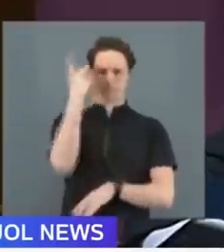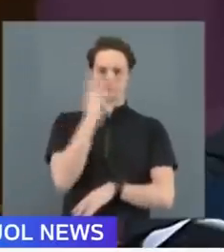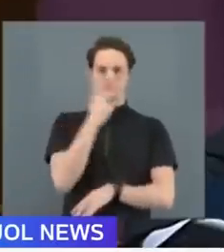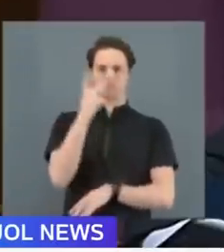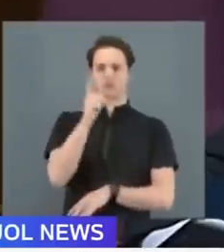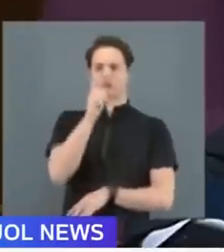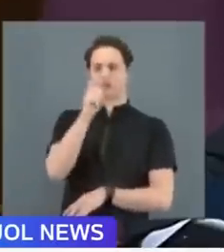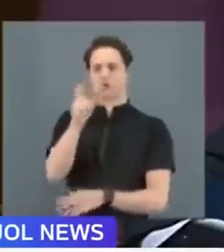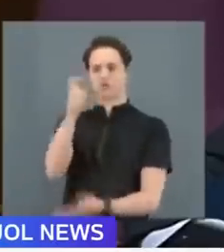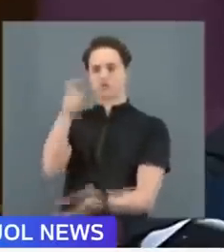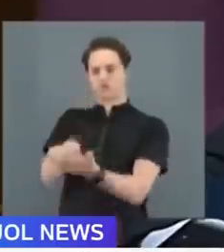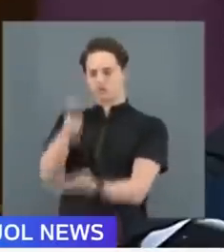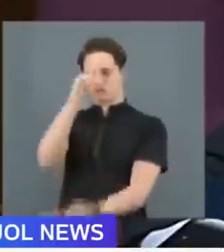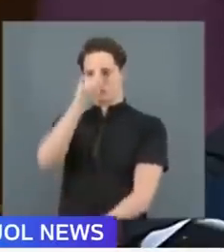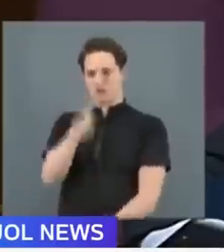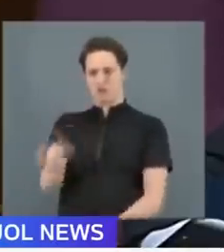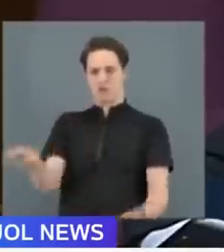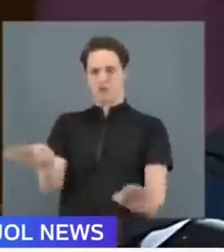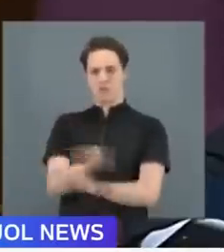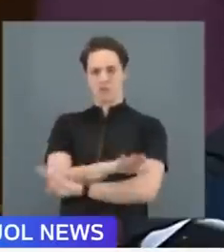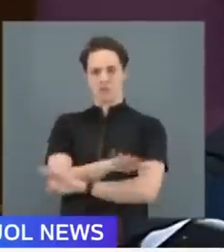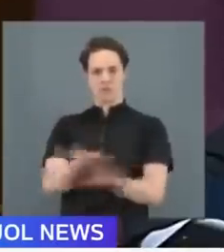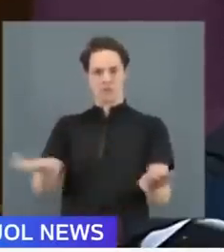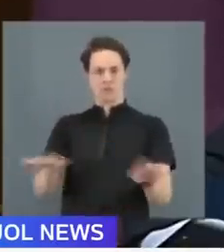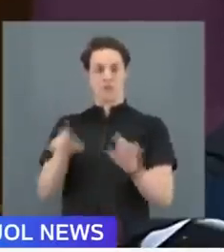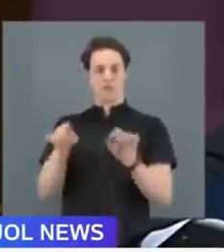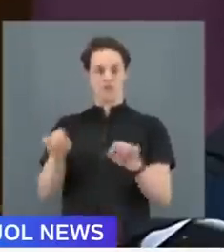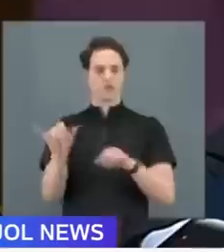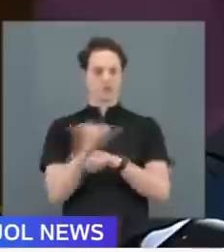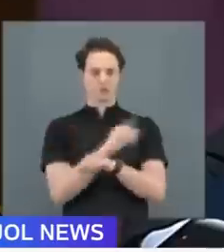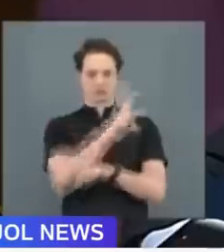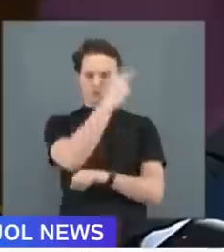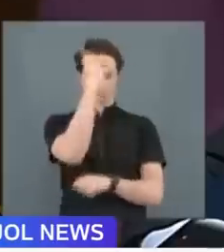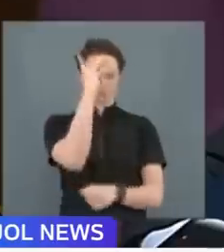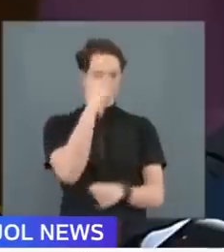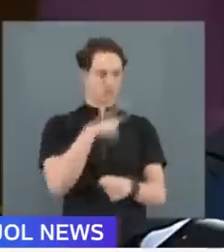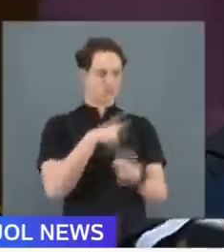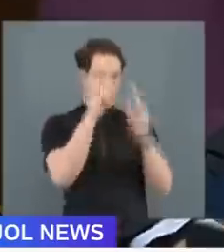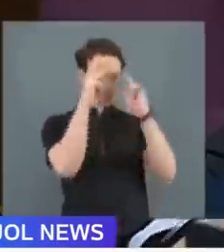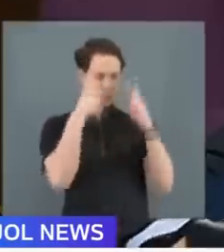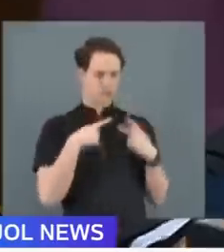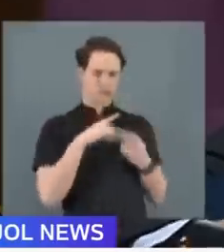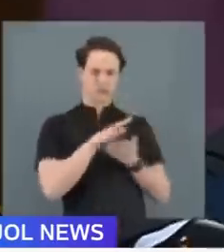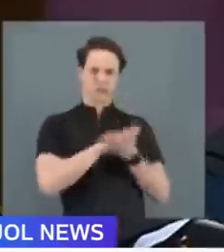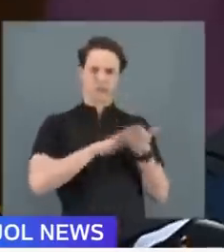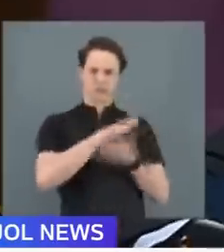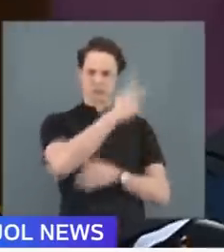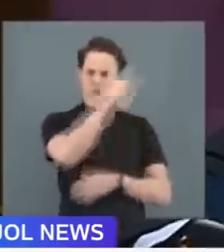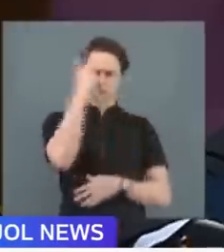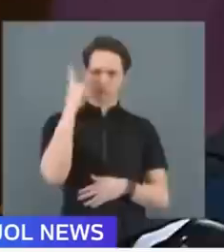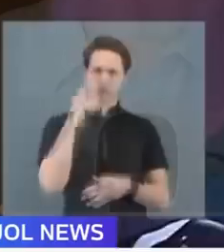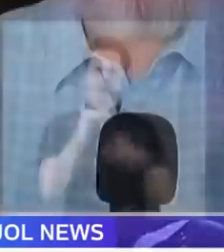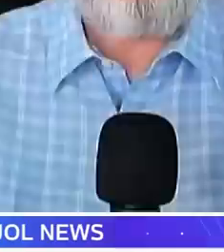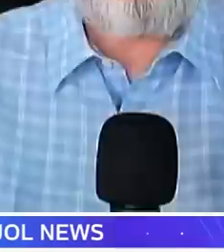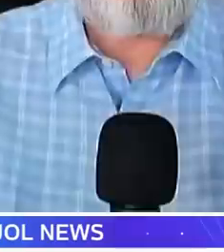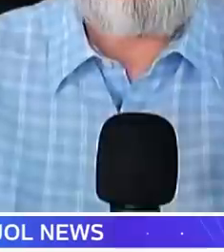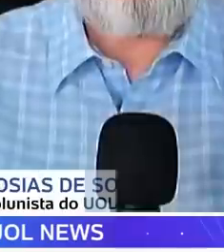ordem, uma estratégia deliberada de desumanizar aqueles que pensam